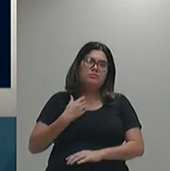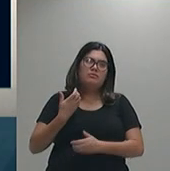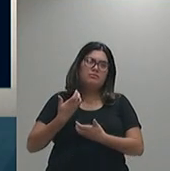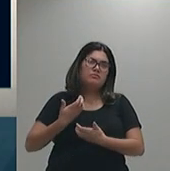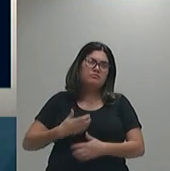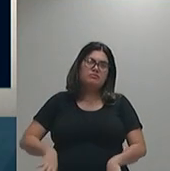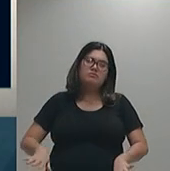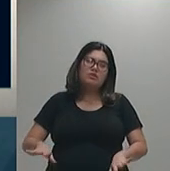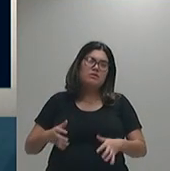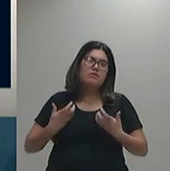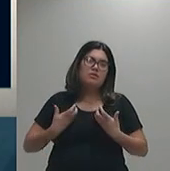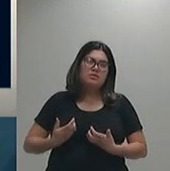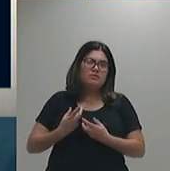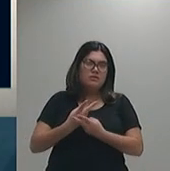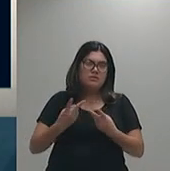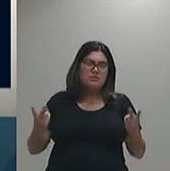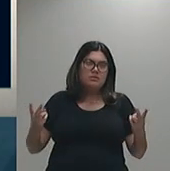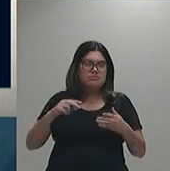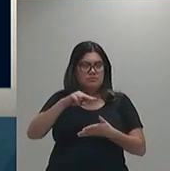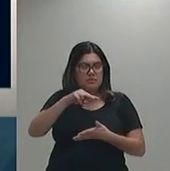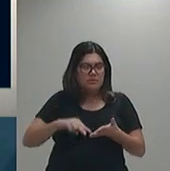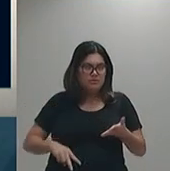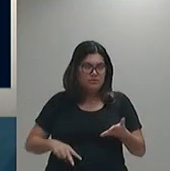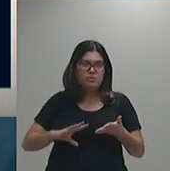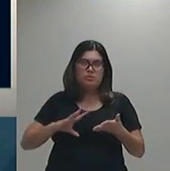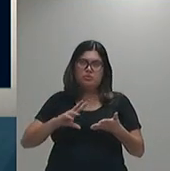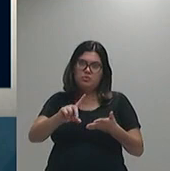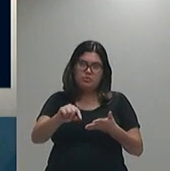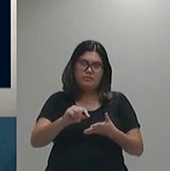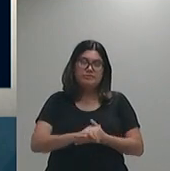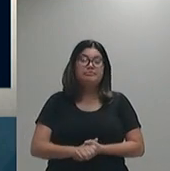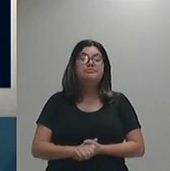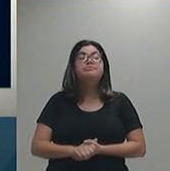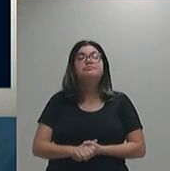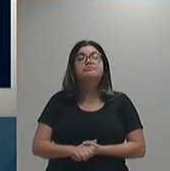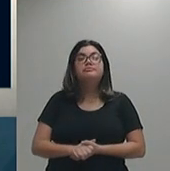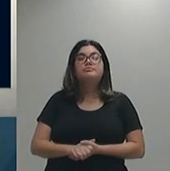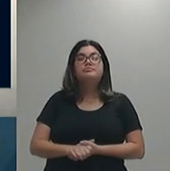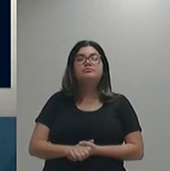leitoa o quê Pro filme